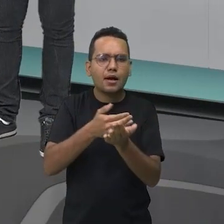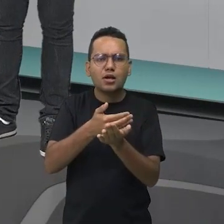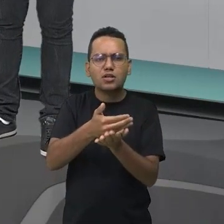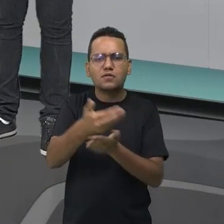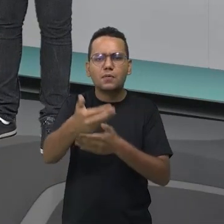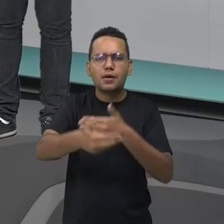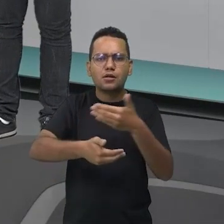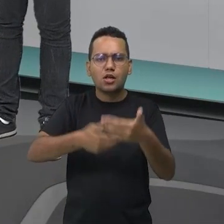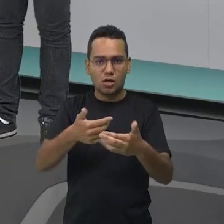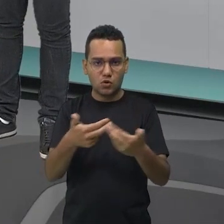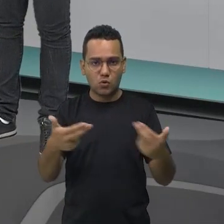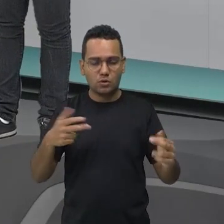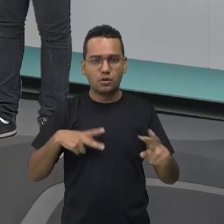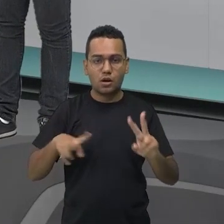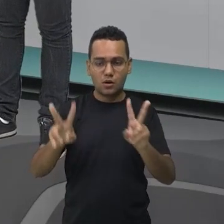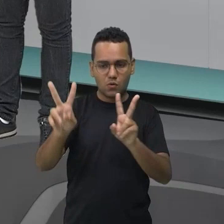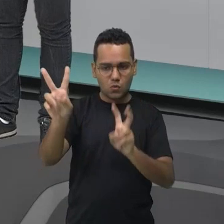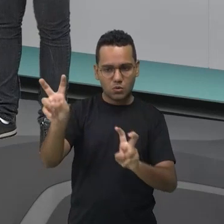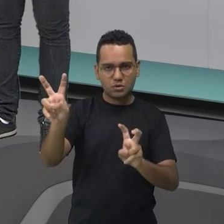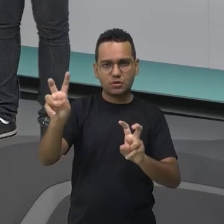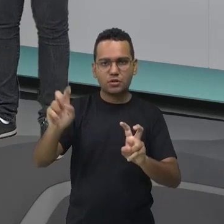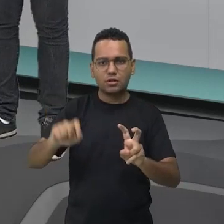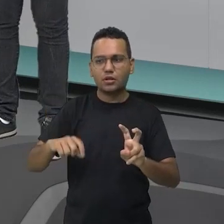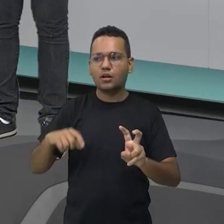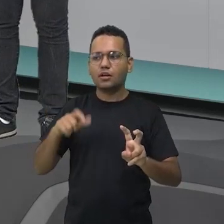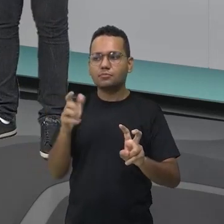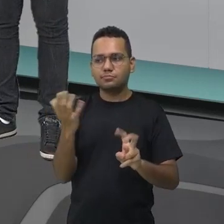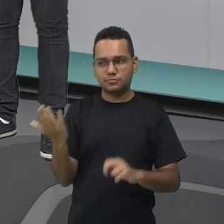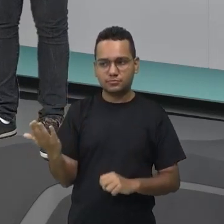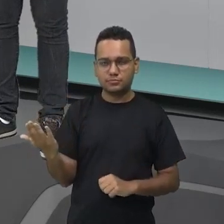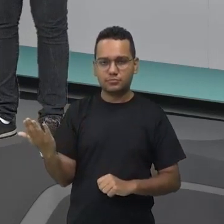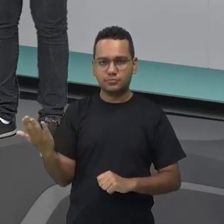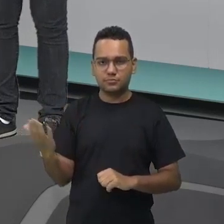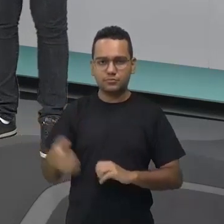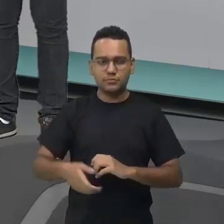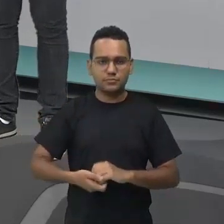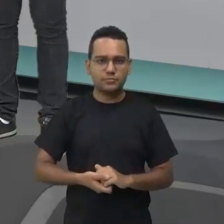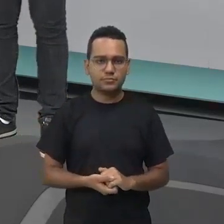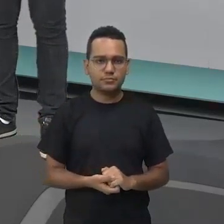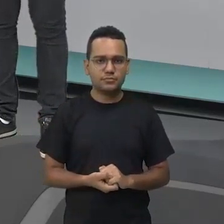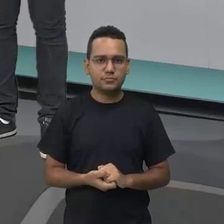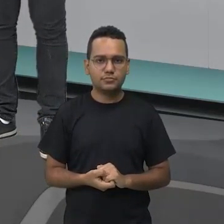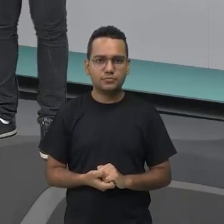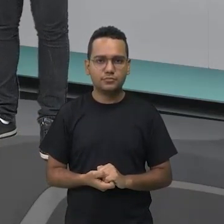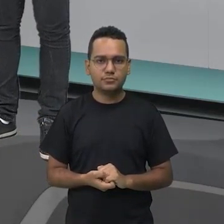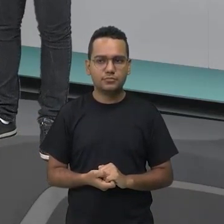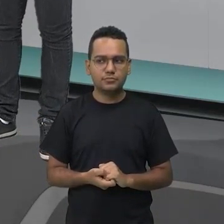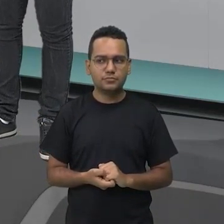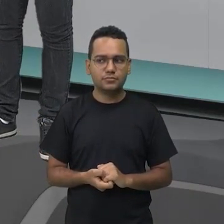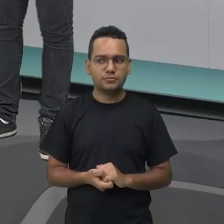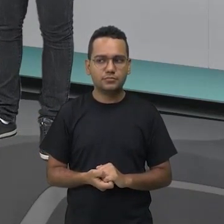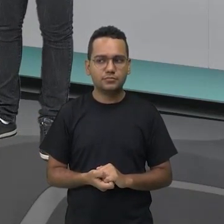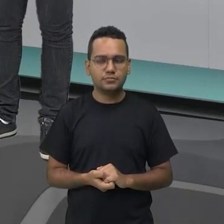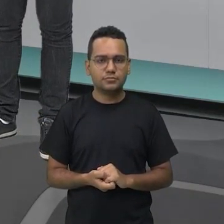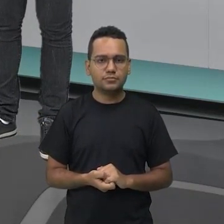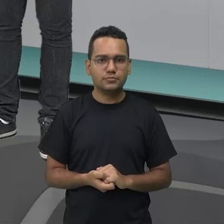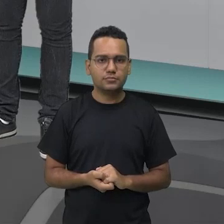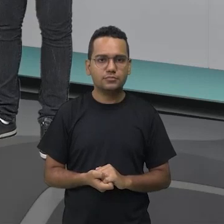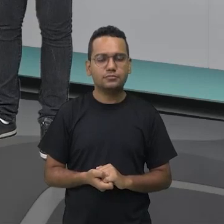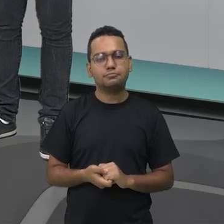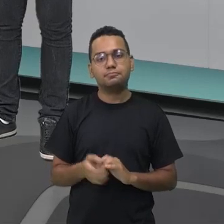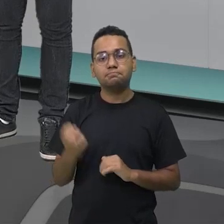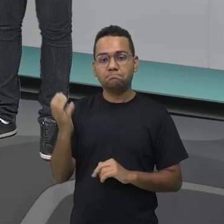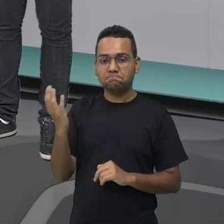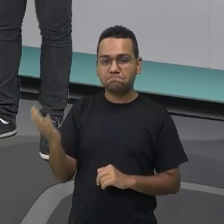um título aqui, Poderes Elétricos no Ar, certo? Vamos continuar um pouco, olha só, soluções práticas e